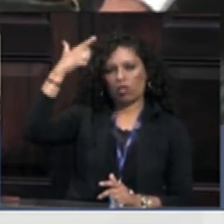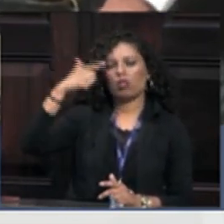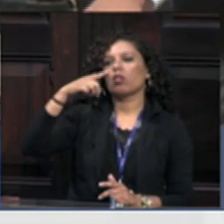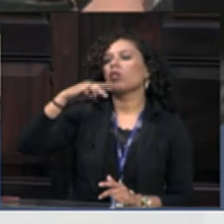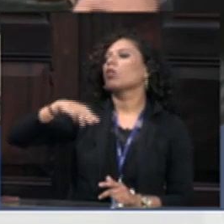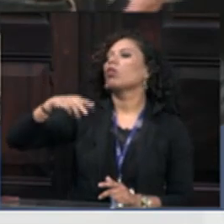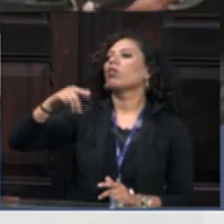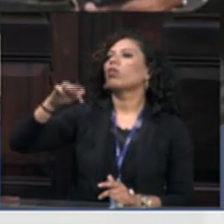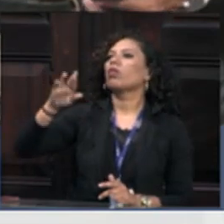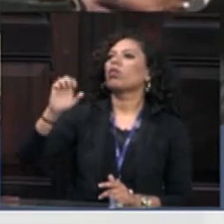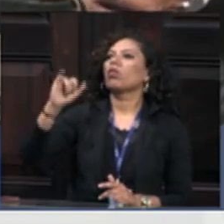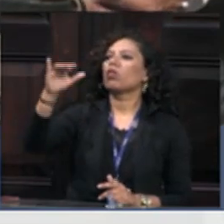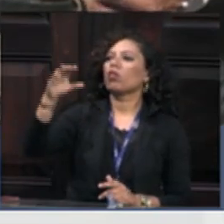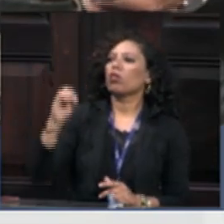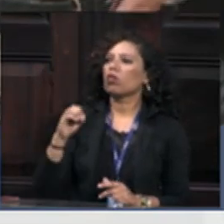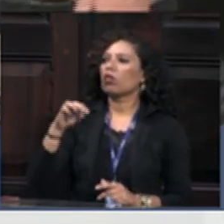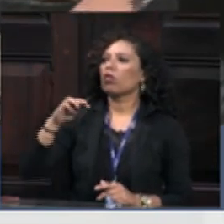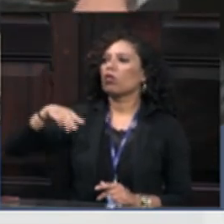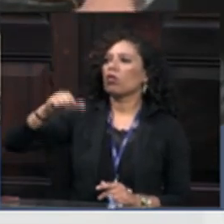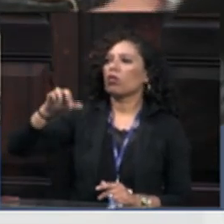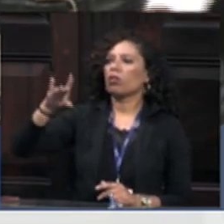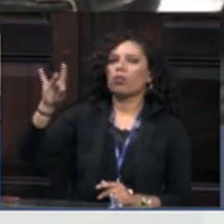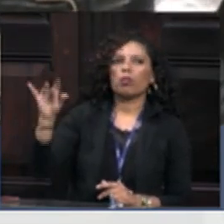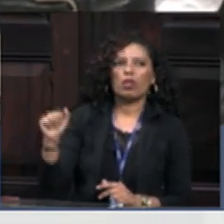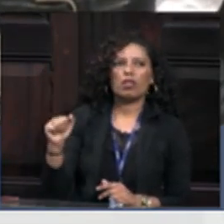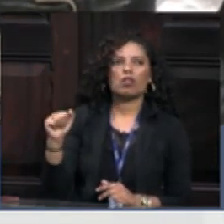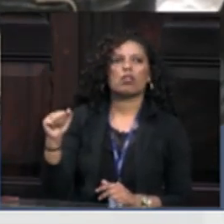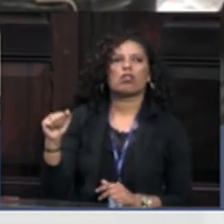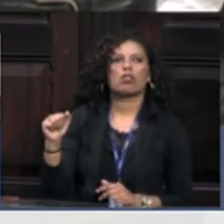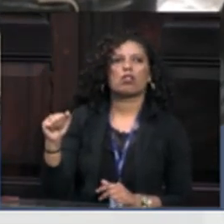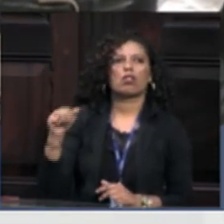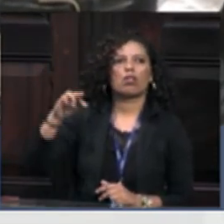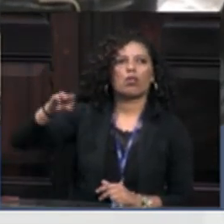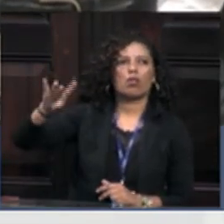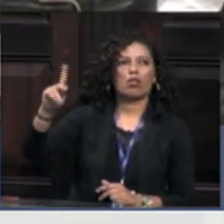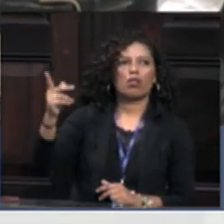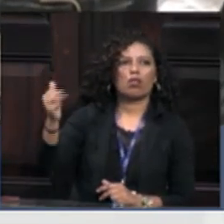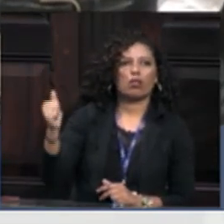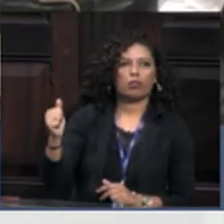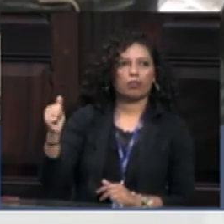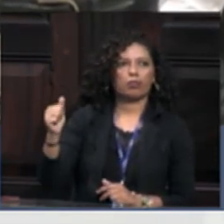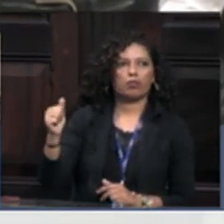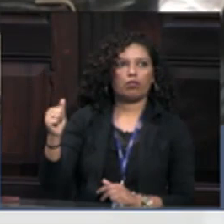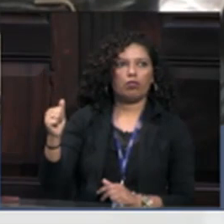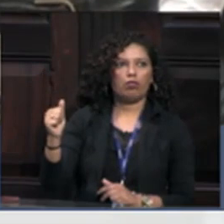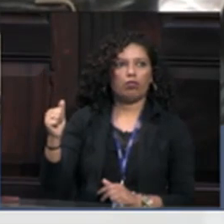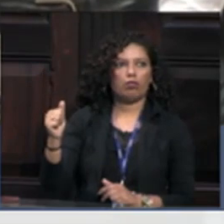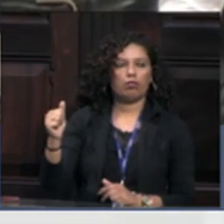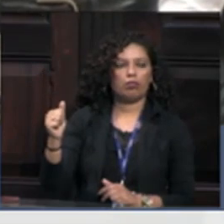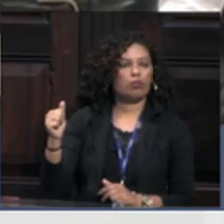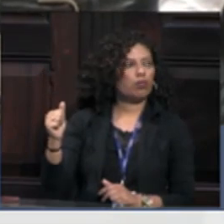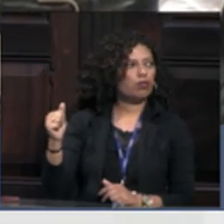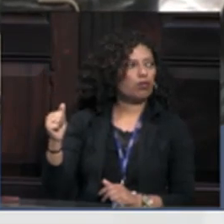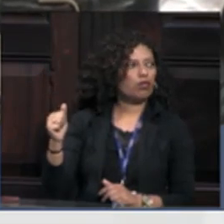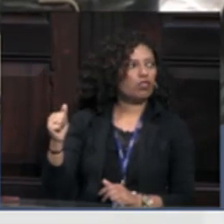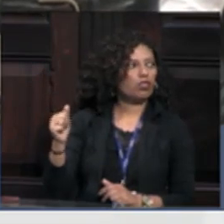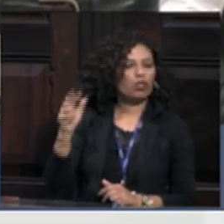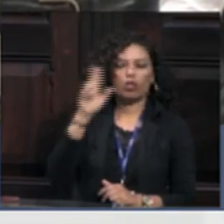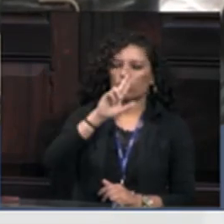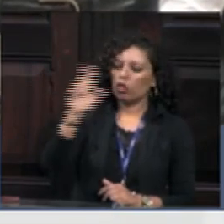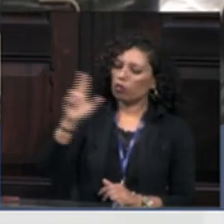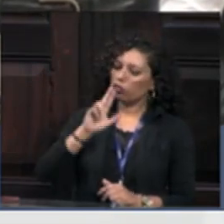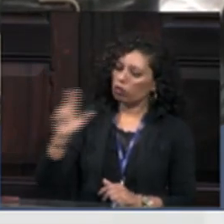Freixo, Márcia Giovanni, Marta Rocha, Nivaldo Mulim, Paulo Ramos, Pedro